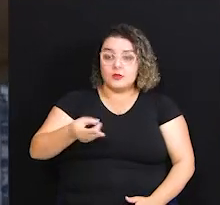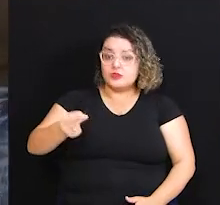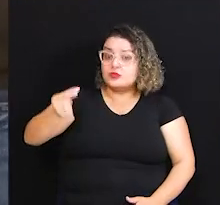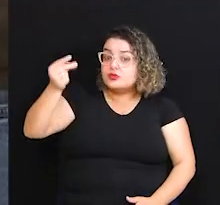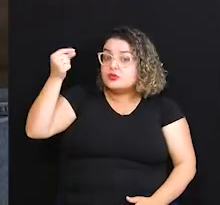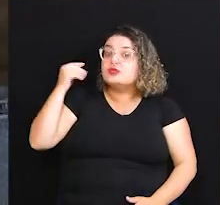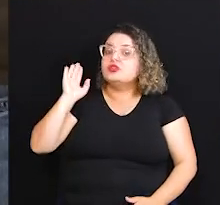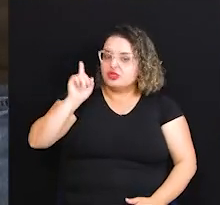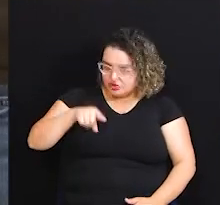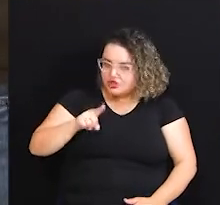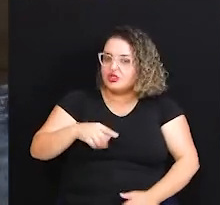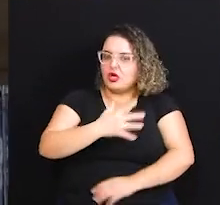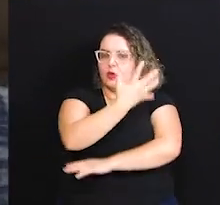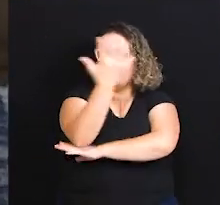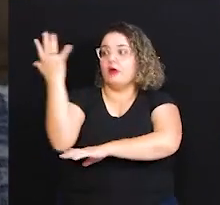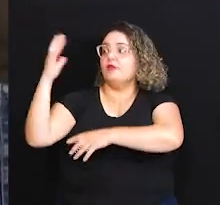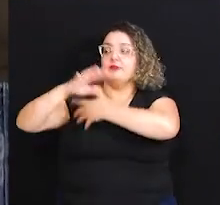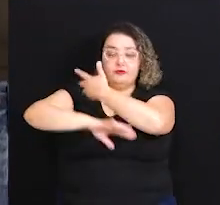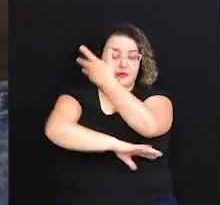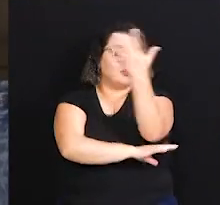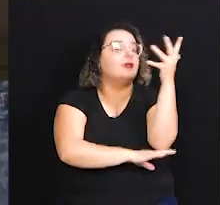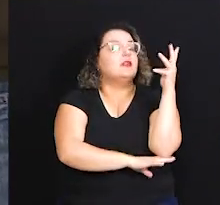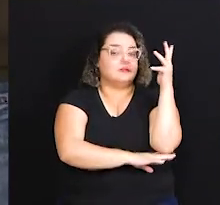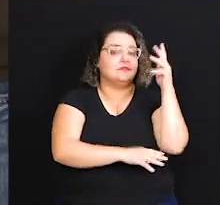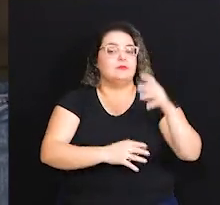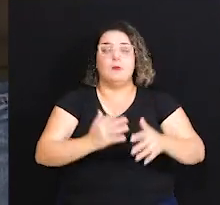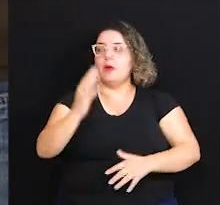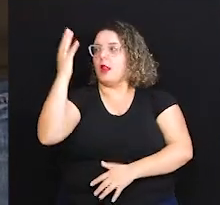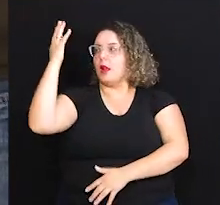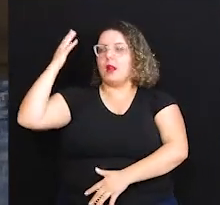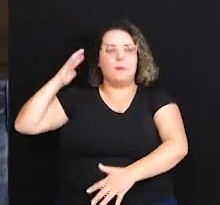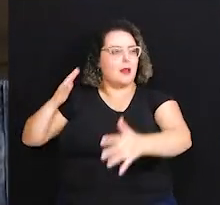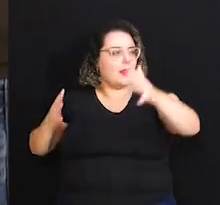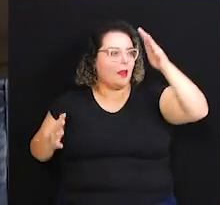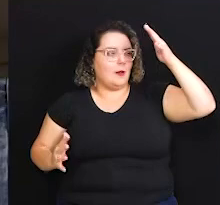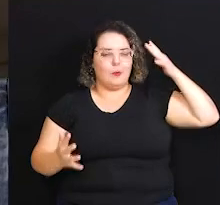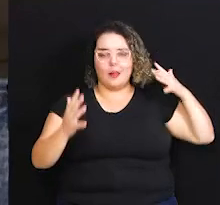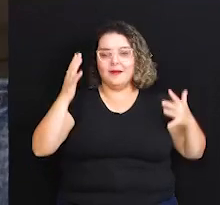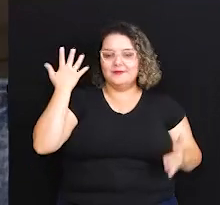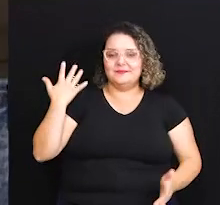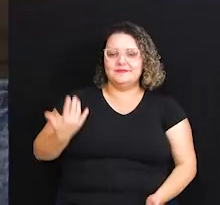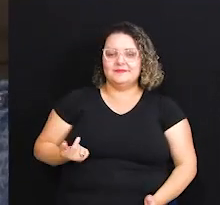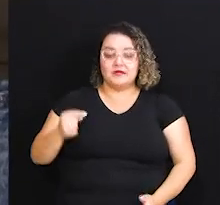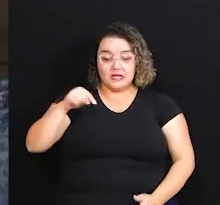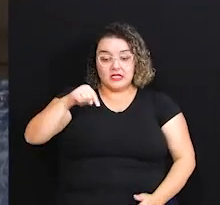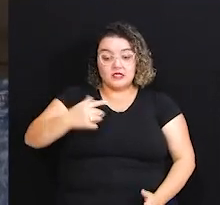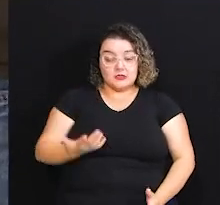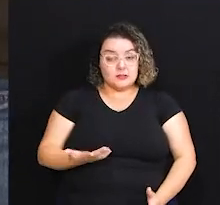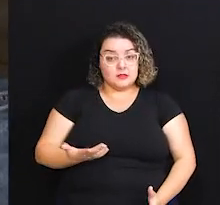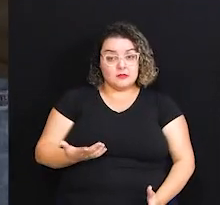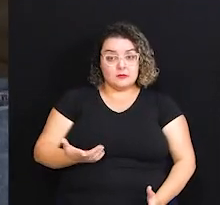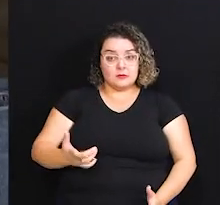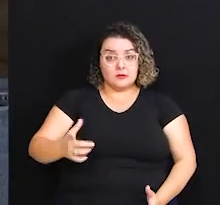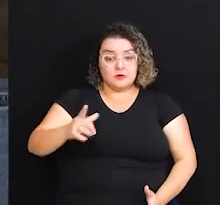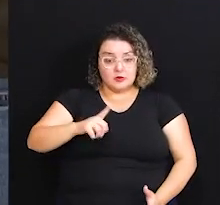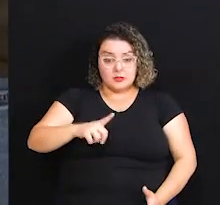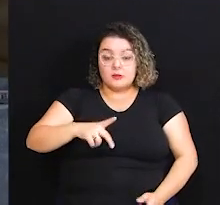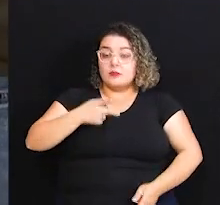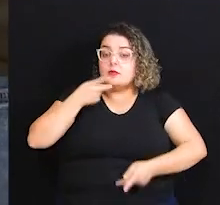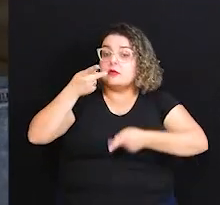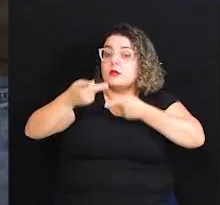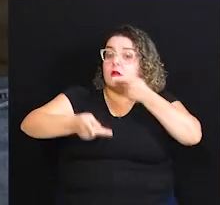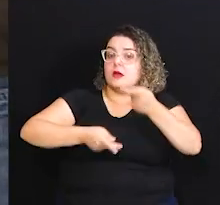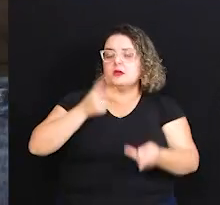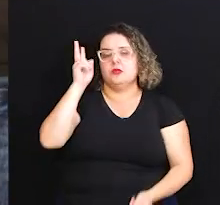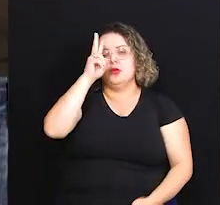uma floresta. E aqui o bosque ele é esse fragmento, é esse remanescente, que vai contar a história para a gente